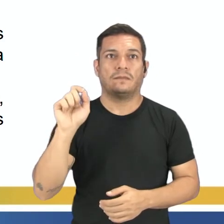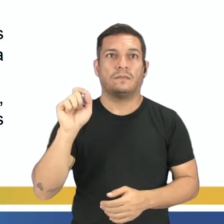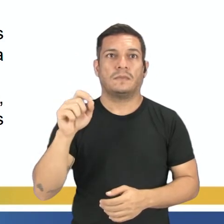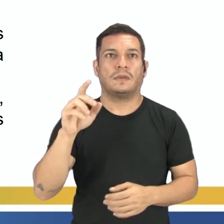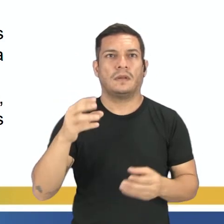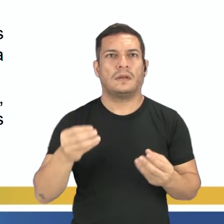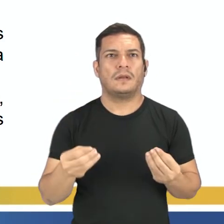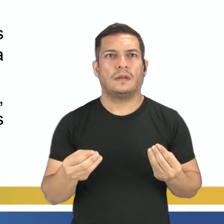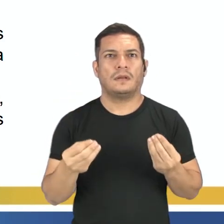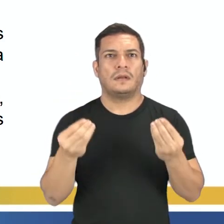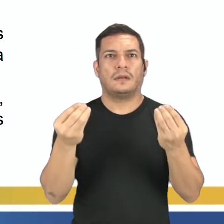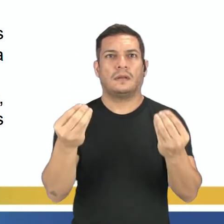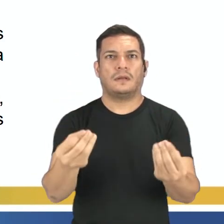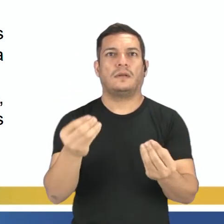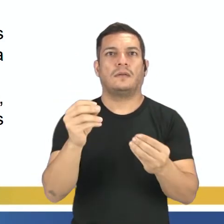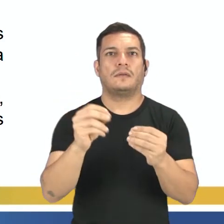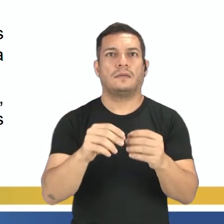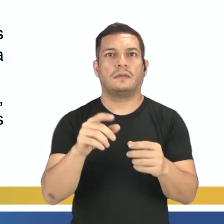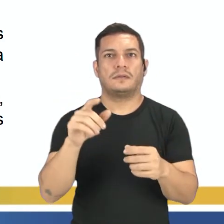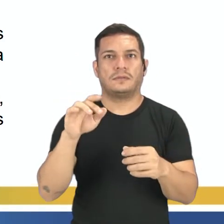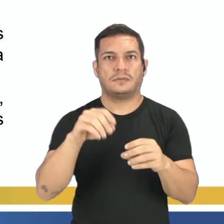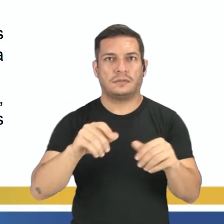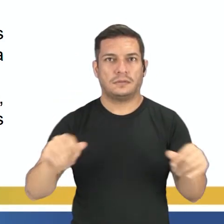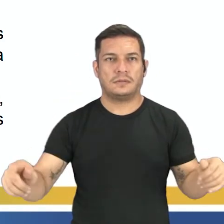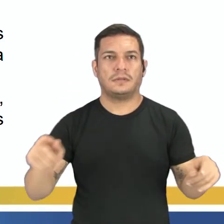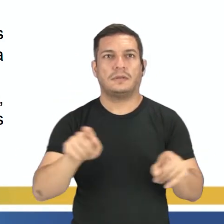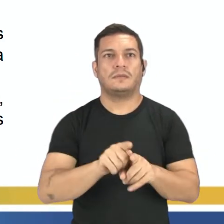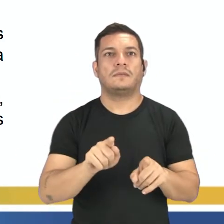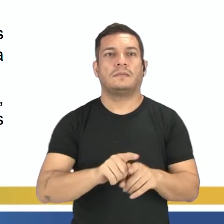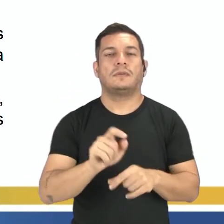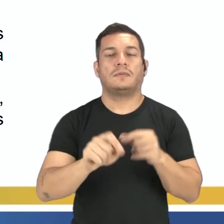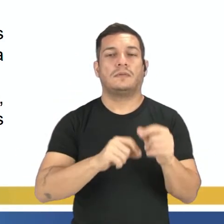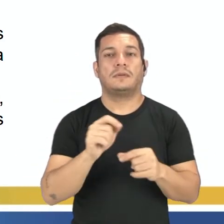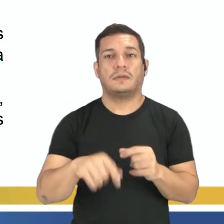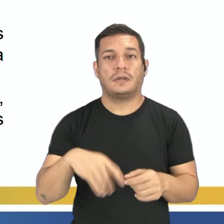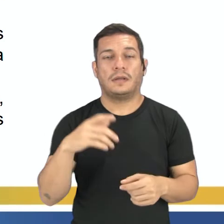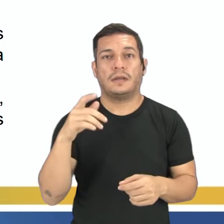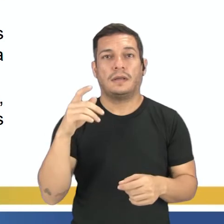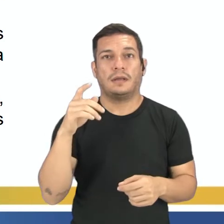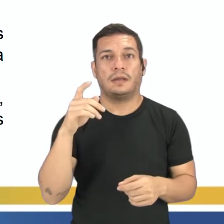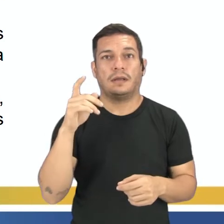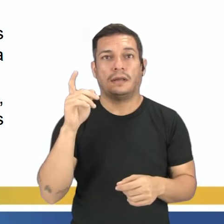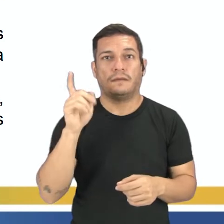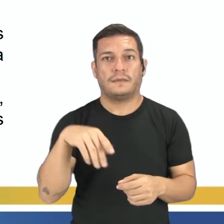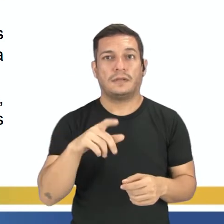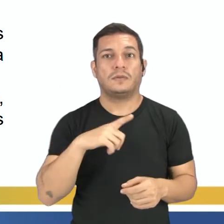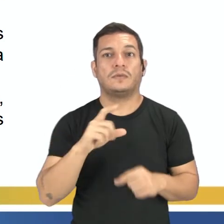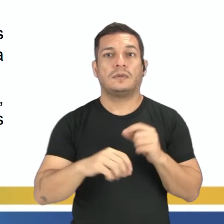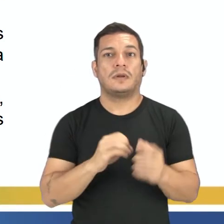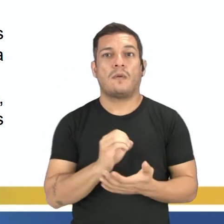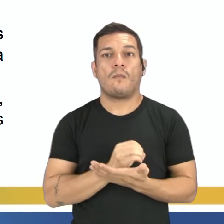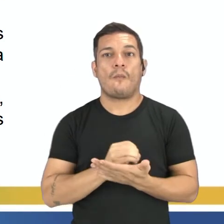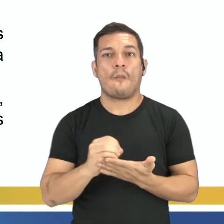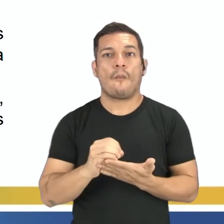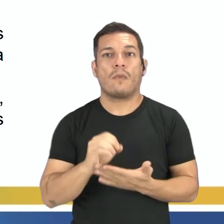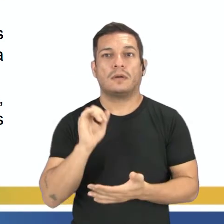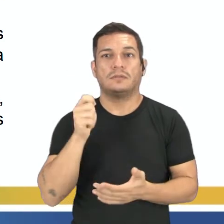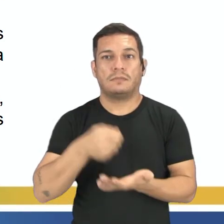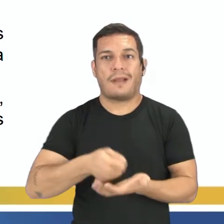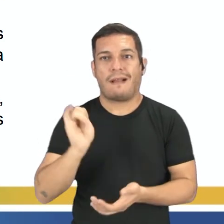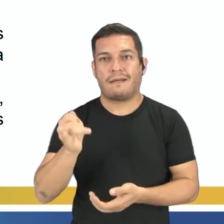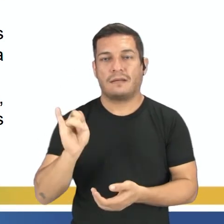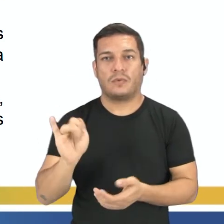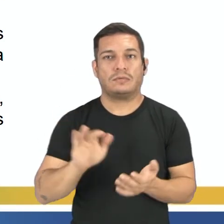uma doação de terras de fazendeiros buscando a isenção fiscal, a isenção de impostos, né? Então,